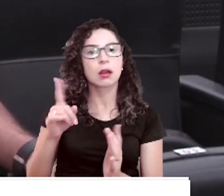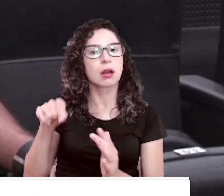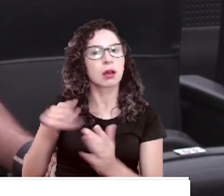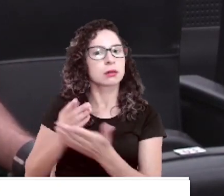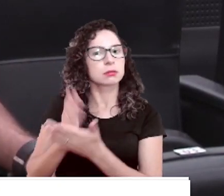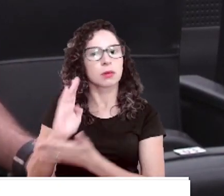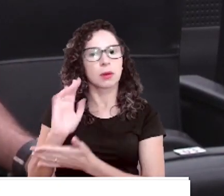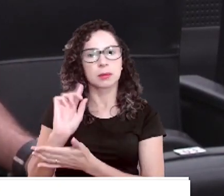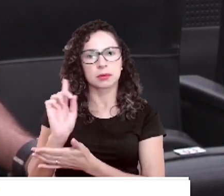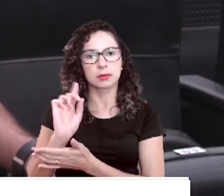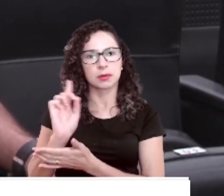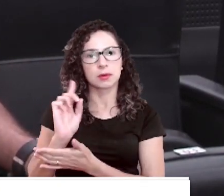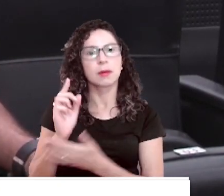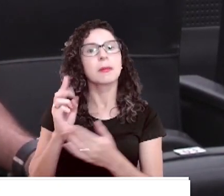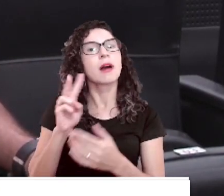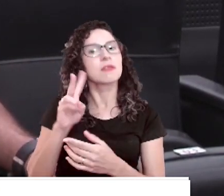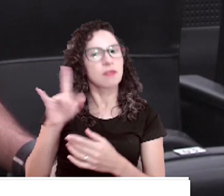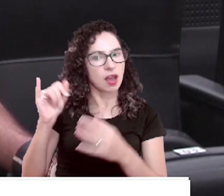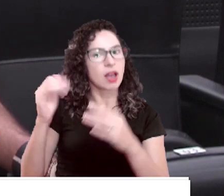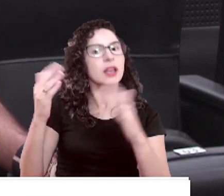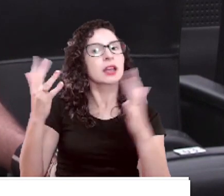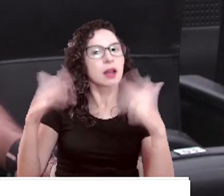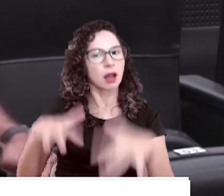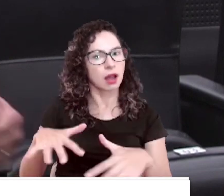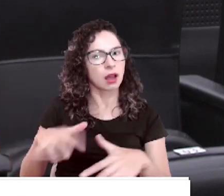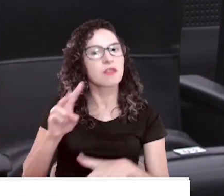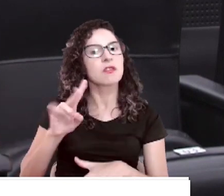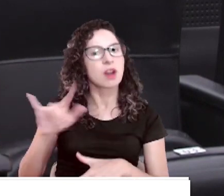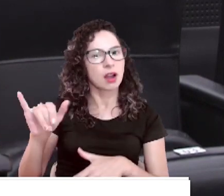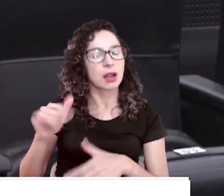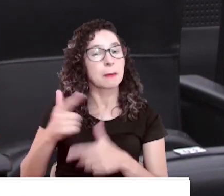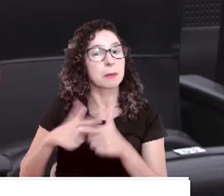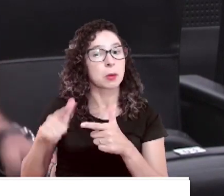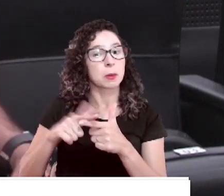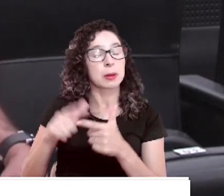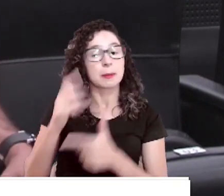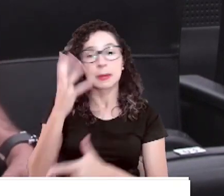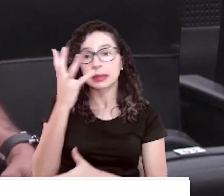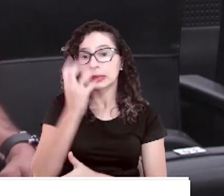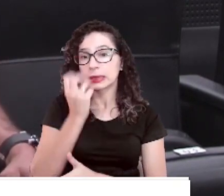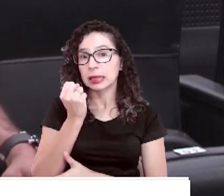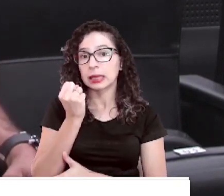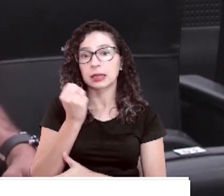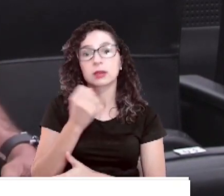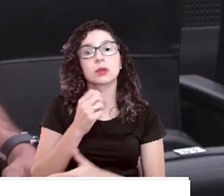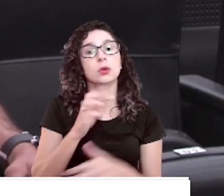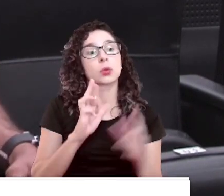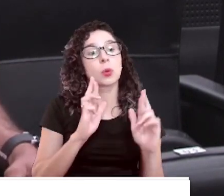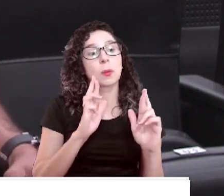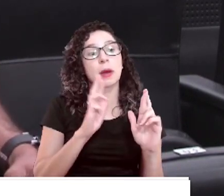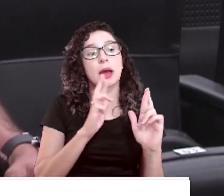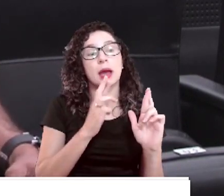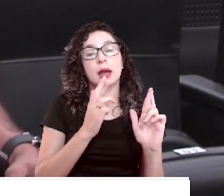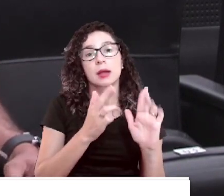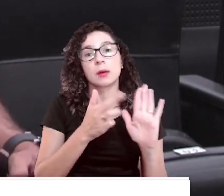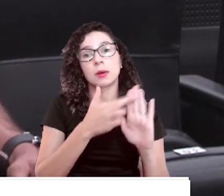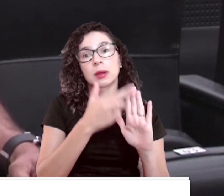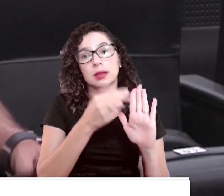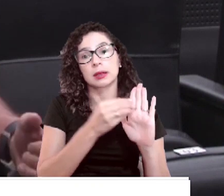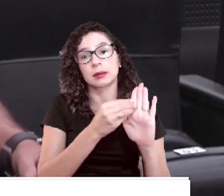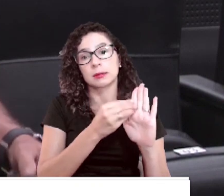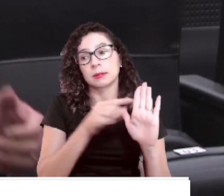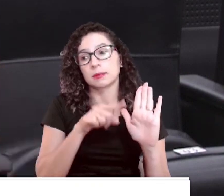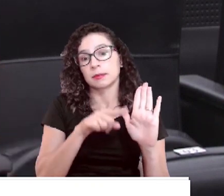Mas está para cair lá. Está com um problema sério. Tomara que o requerimento dele desperte a